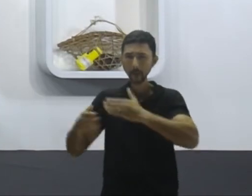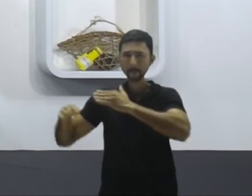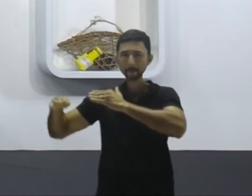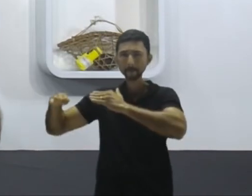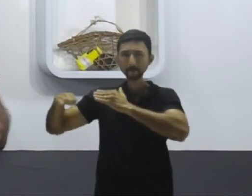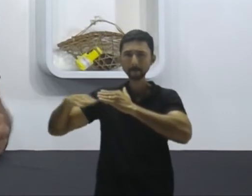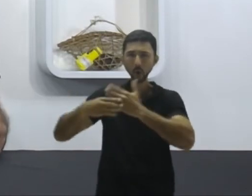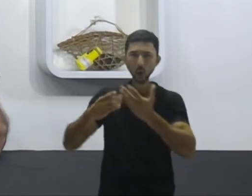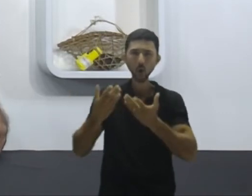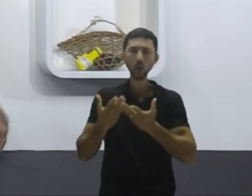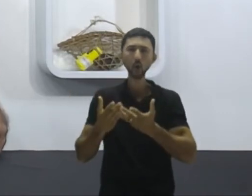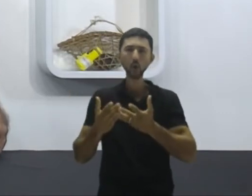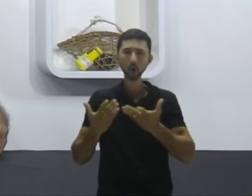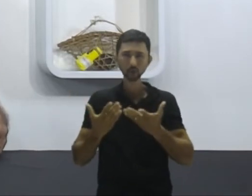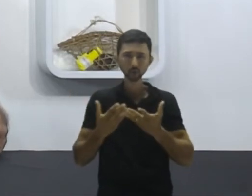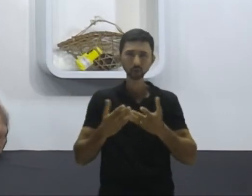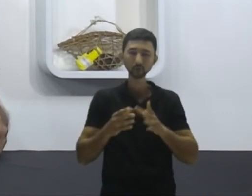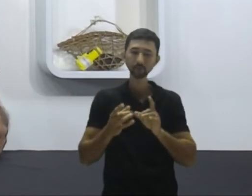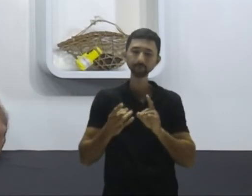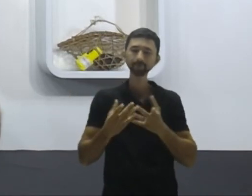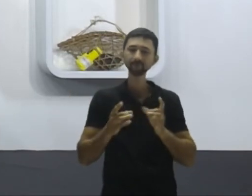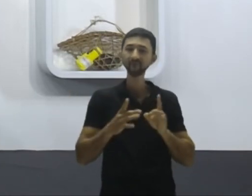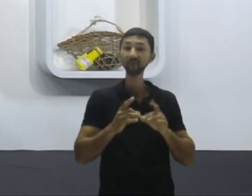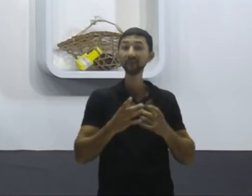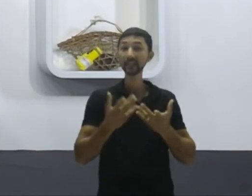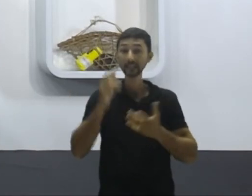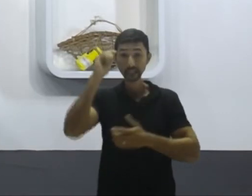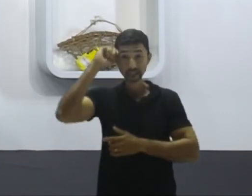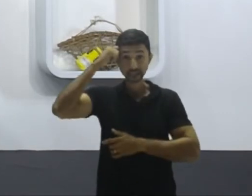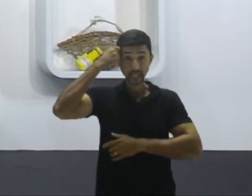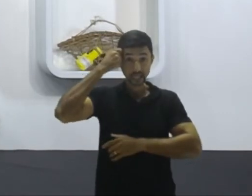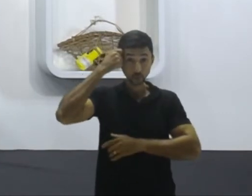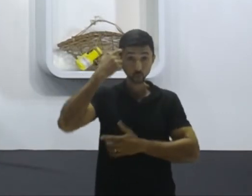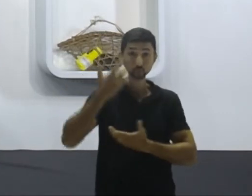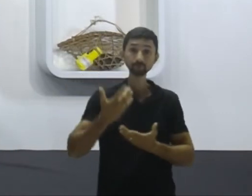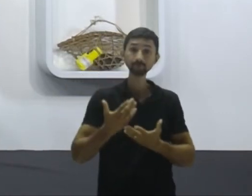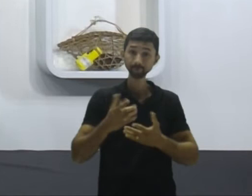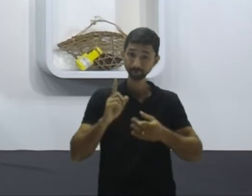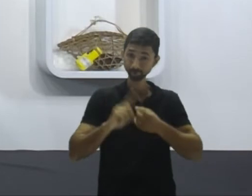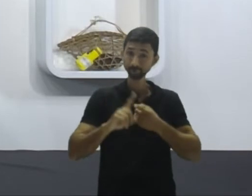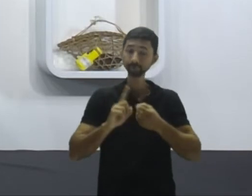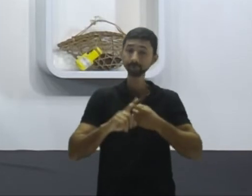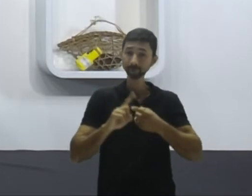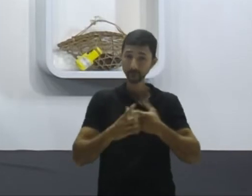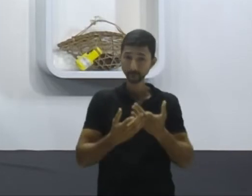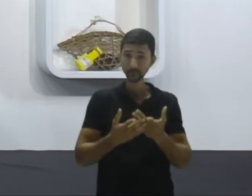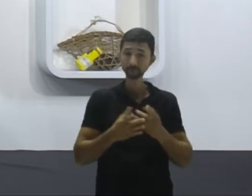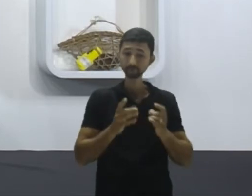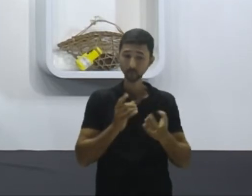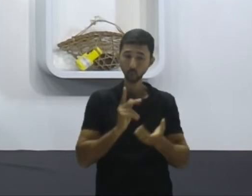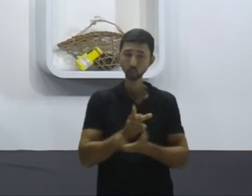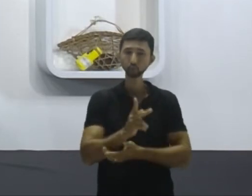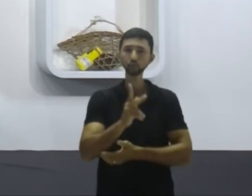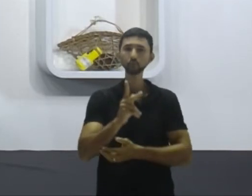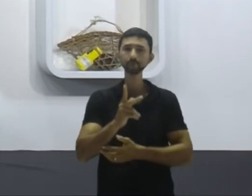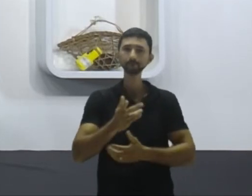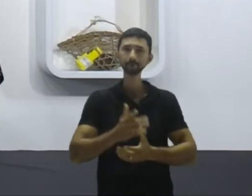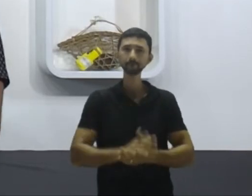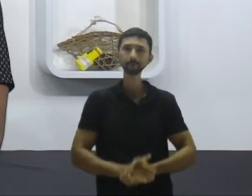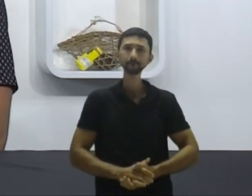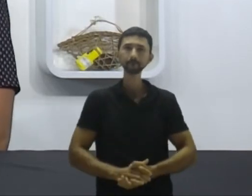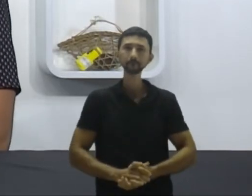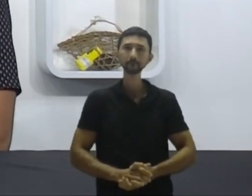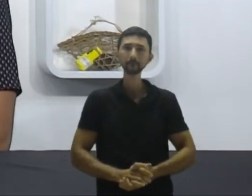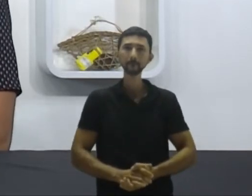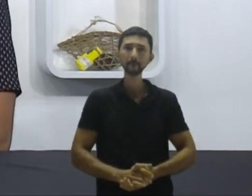de desembarque de negros, com o objetivo de fugir à fiscalização do Estado. Ok? Vamos